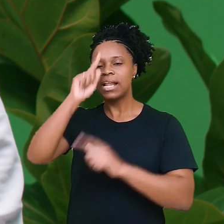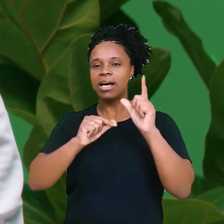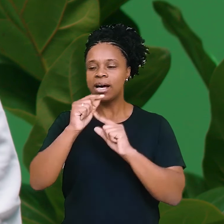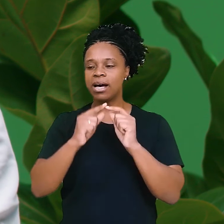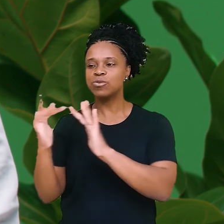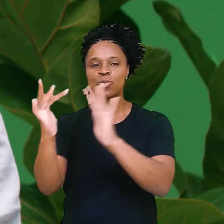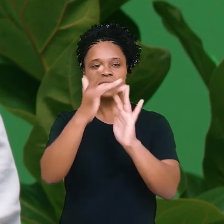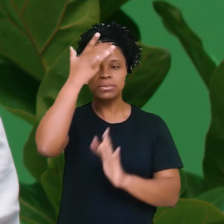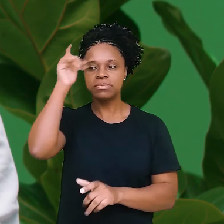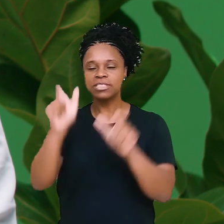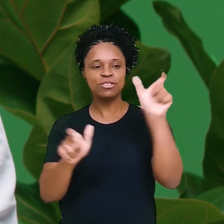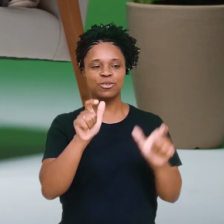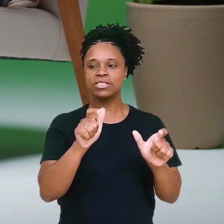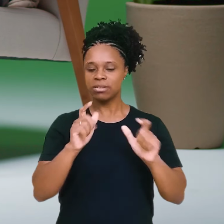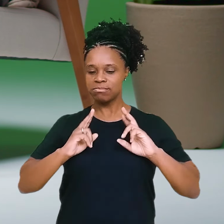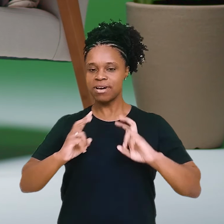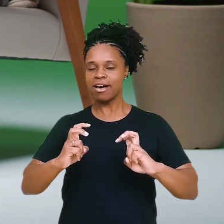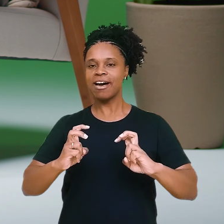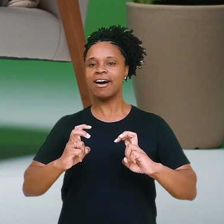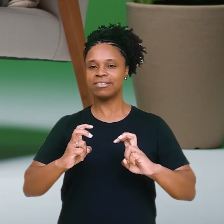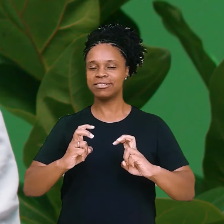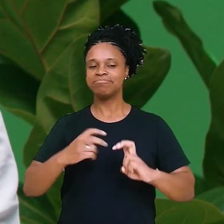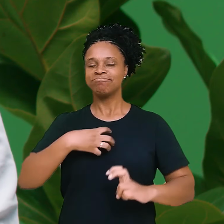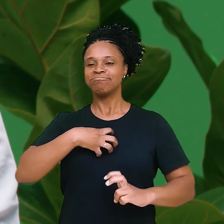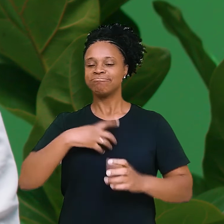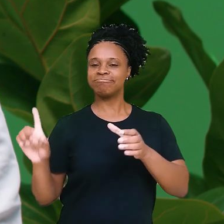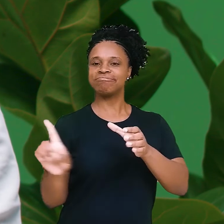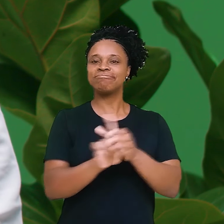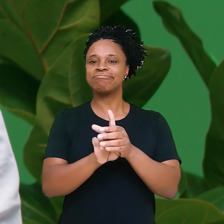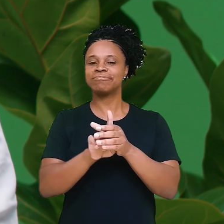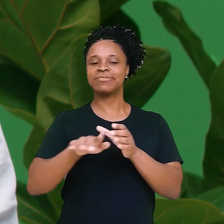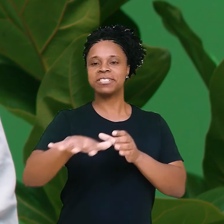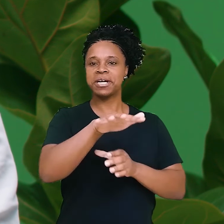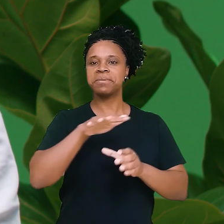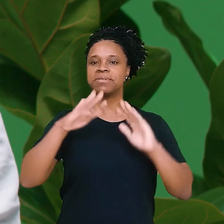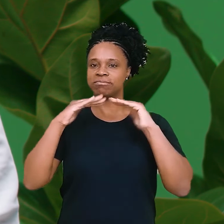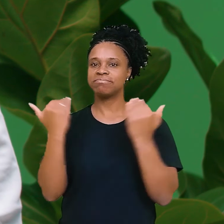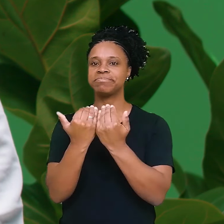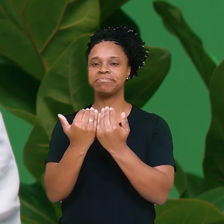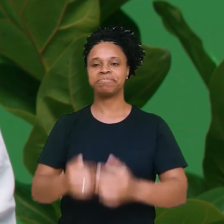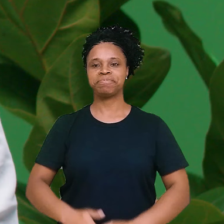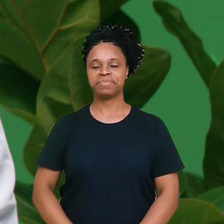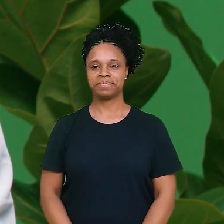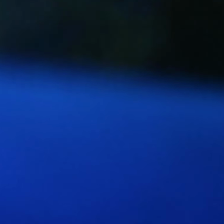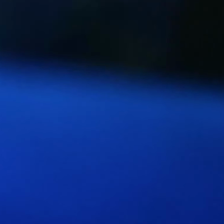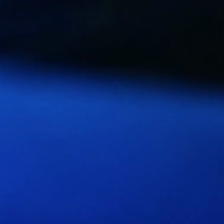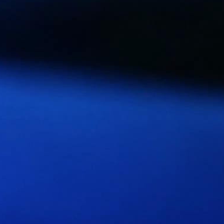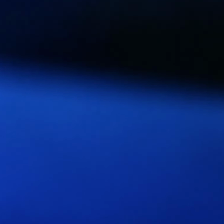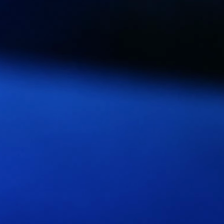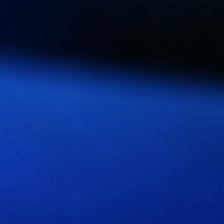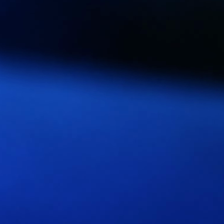no Einstein, convivendo com outras pessoas, eu pude me reconhecer e me sentir pertencente a um ambiente, a uma comunidade.